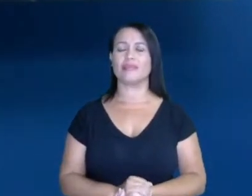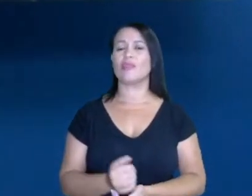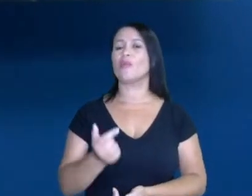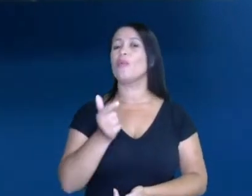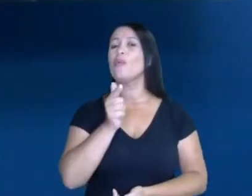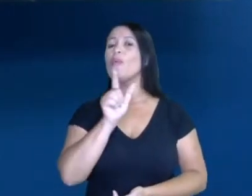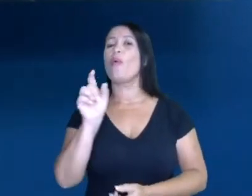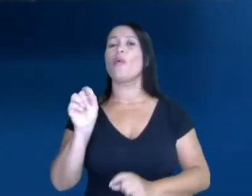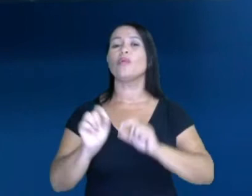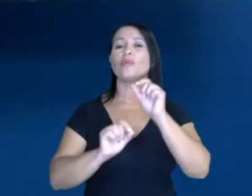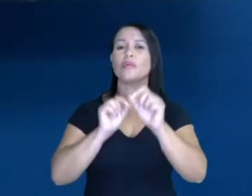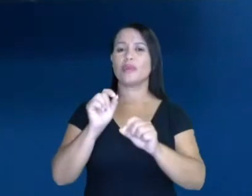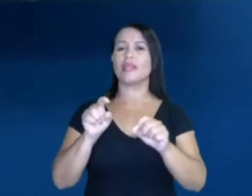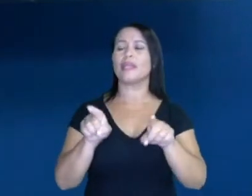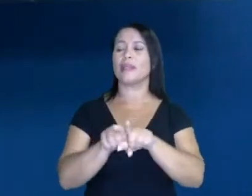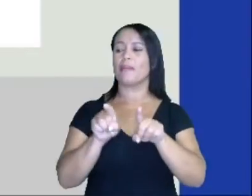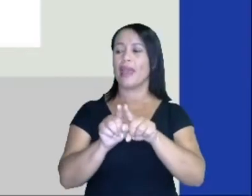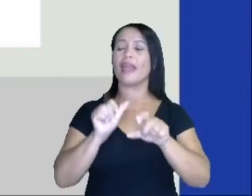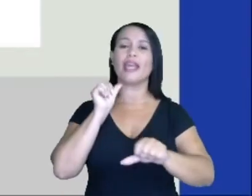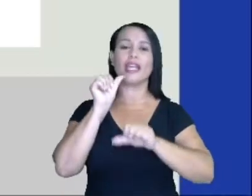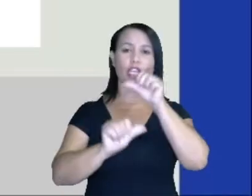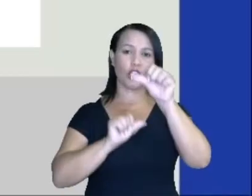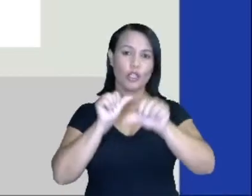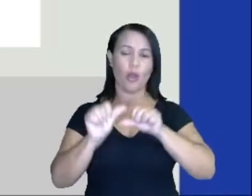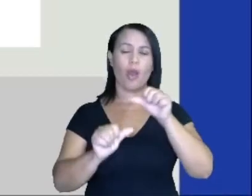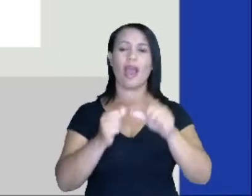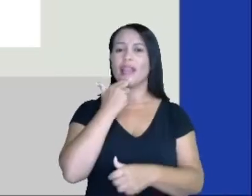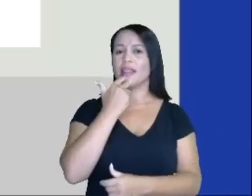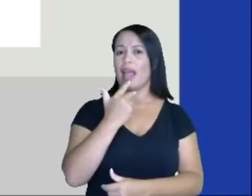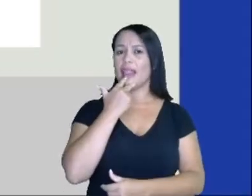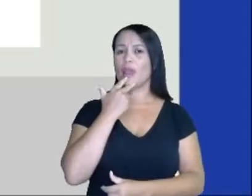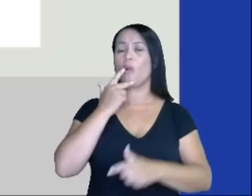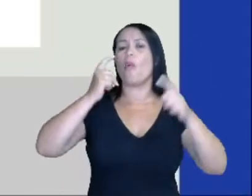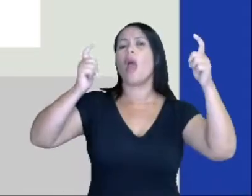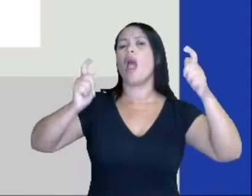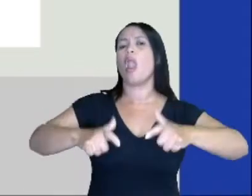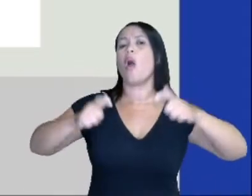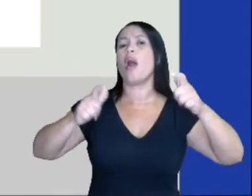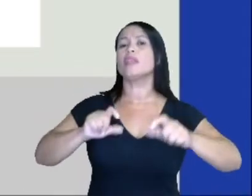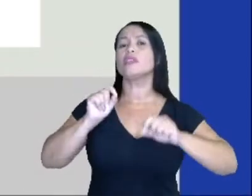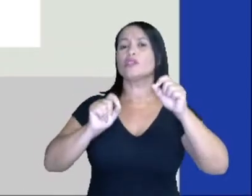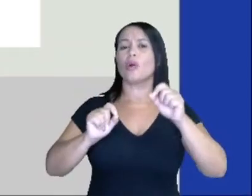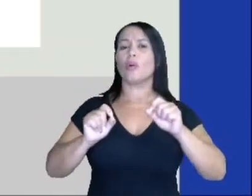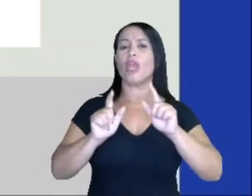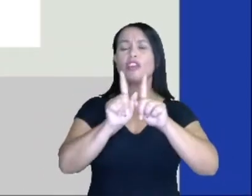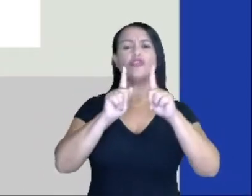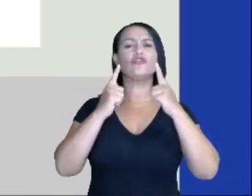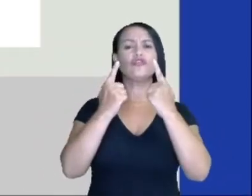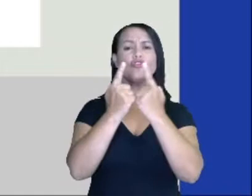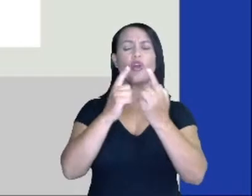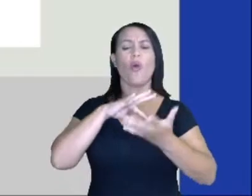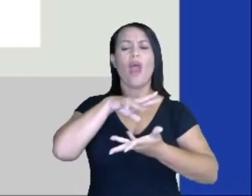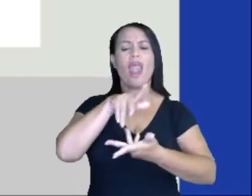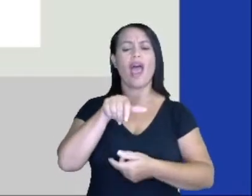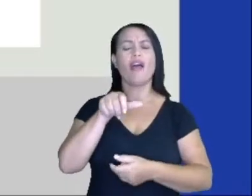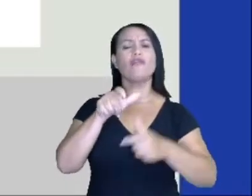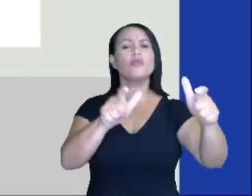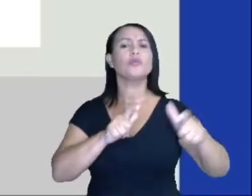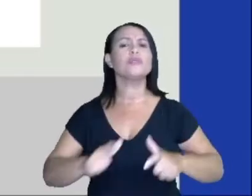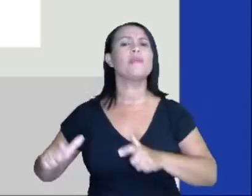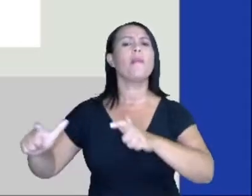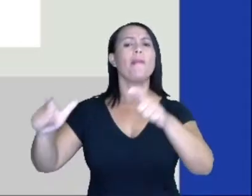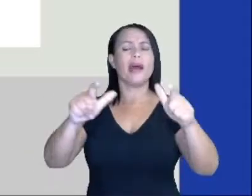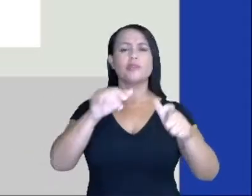Outro fator que também causa modificações na língua é a localização geográfica, o espaço geográfico. O que é que eu estou querendo